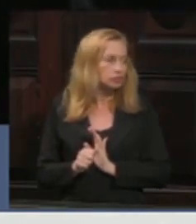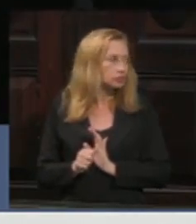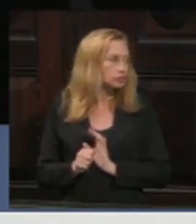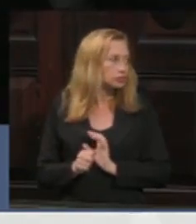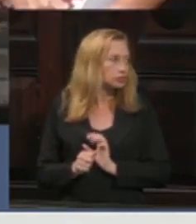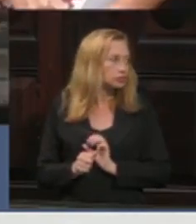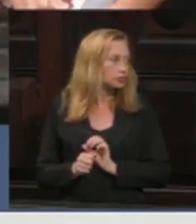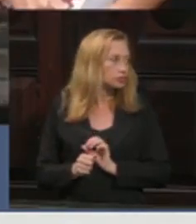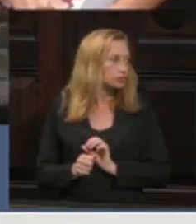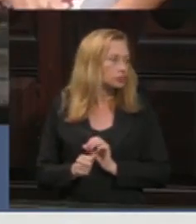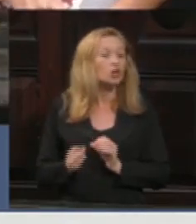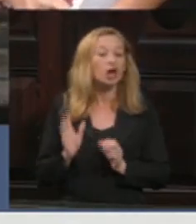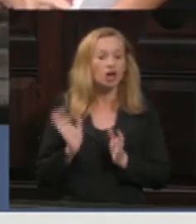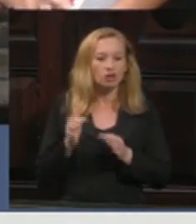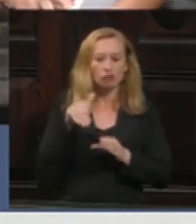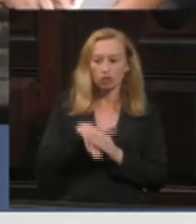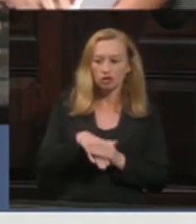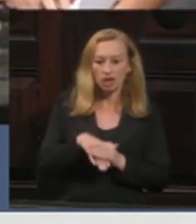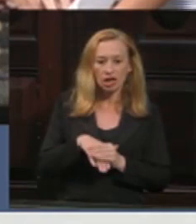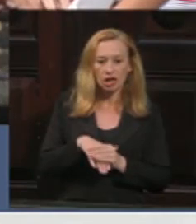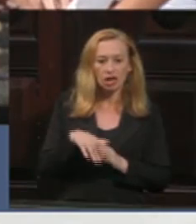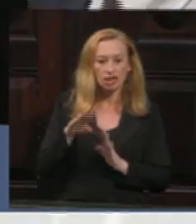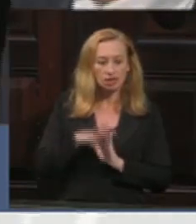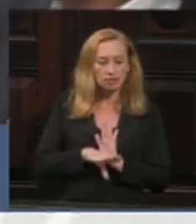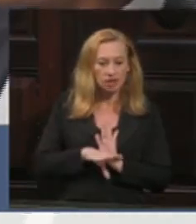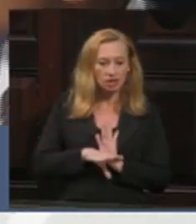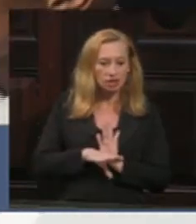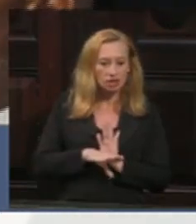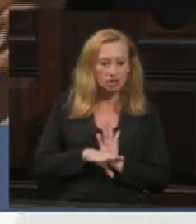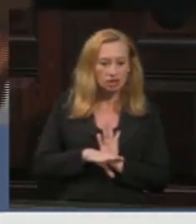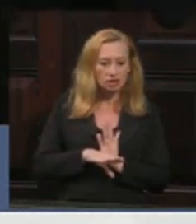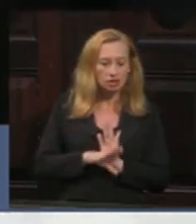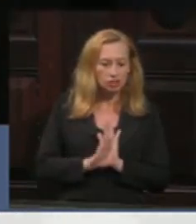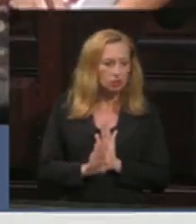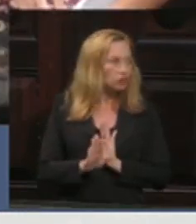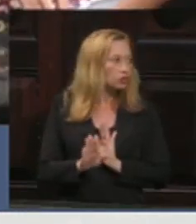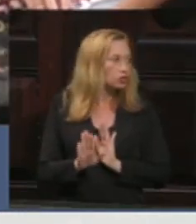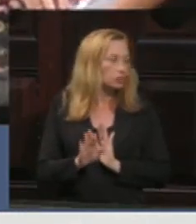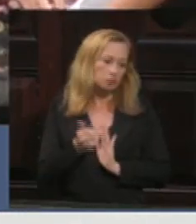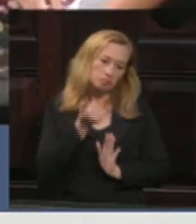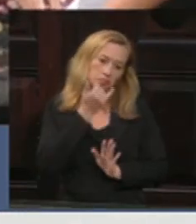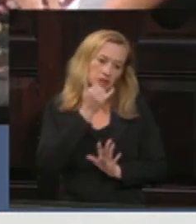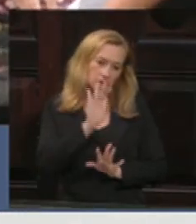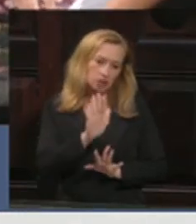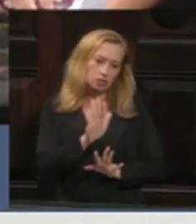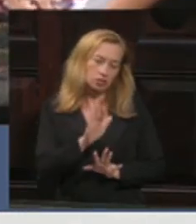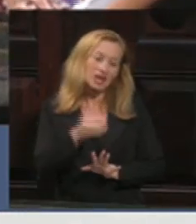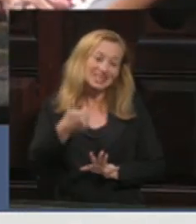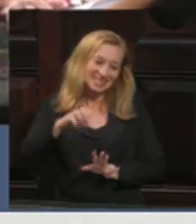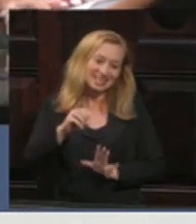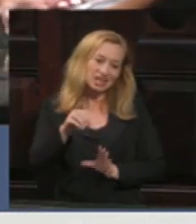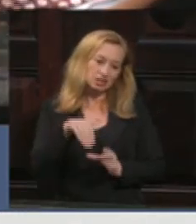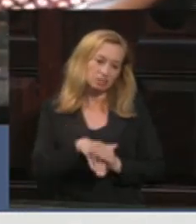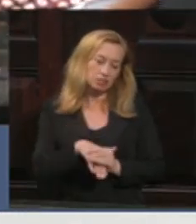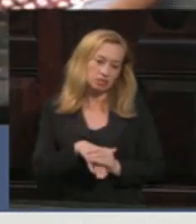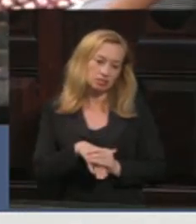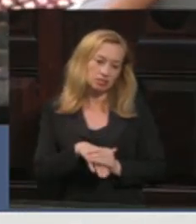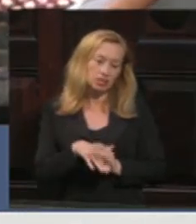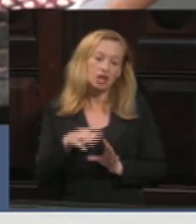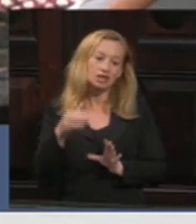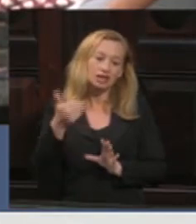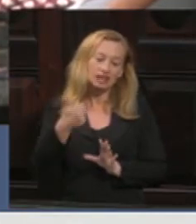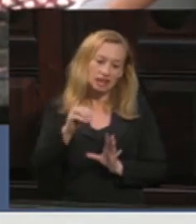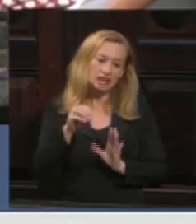hoje. Vamos votar as emendas. Não, mas tem que ter um novo Perdão, não vamos votar porque tem 10 emendas sim. de